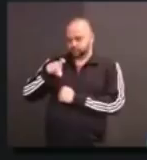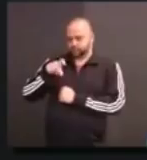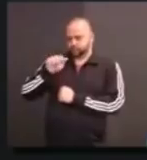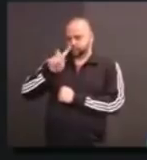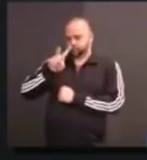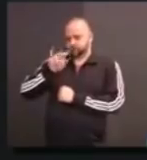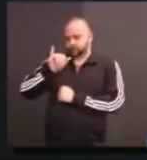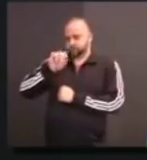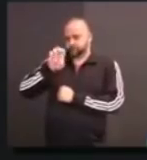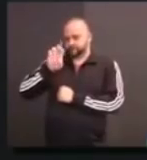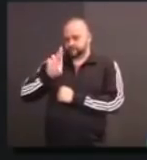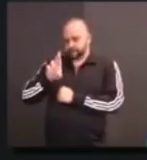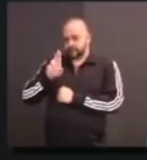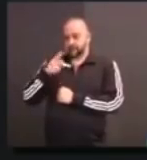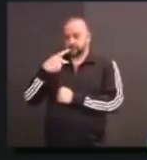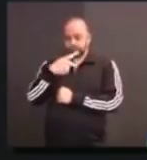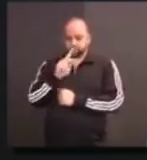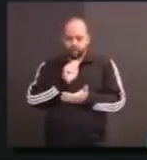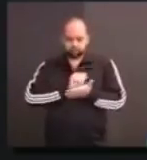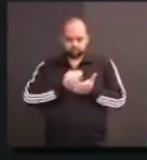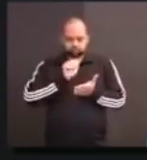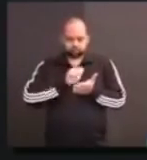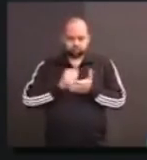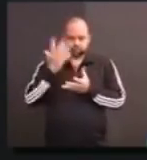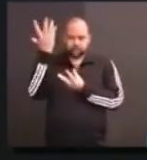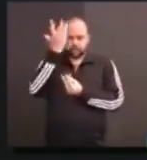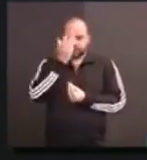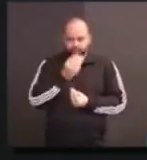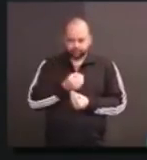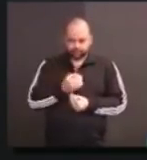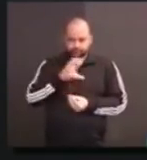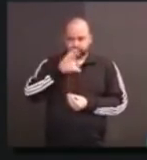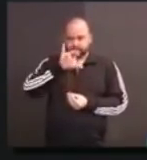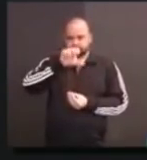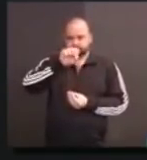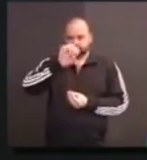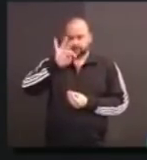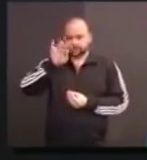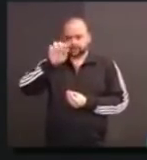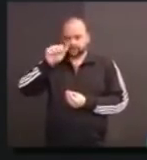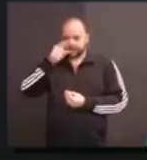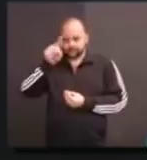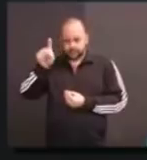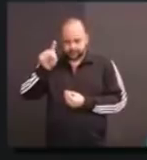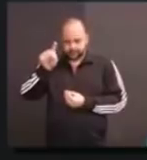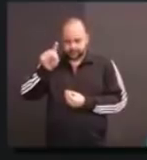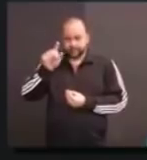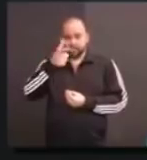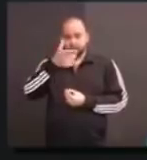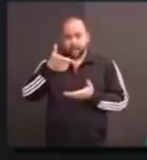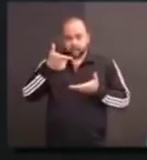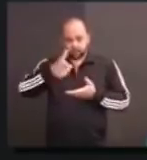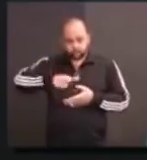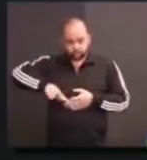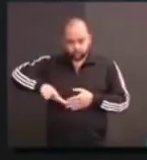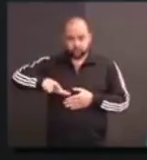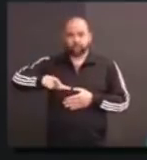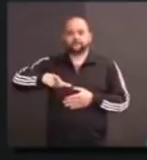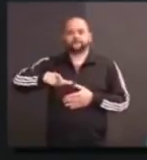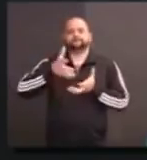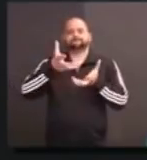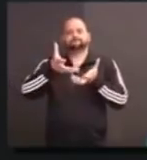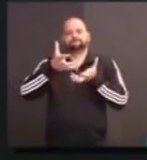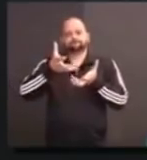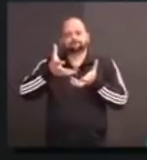obra espírita cristã. Então, uma vez mais, encarecidamente,